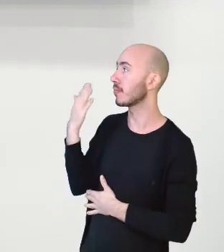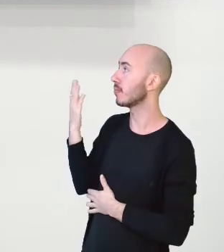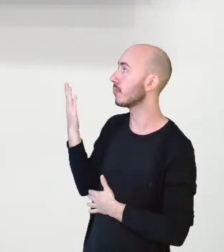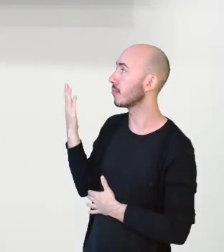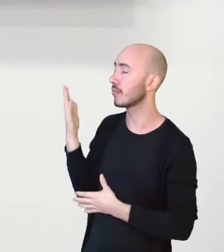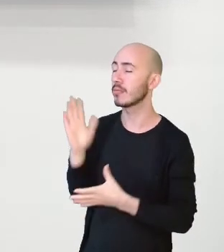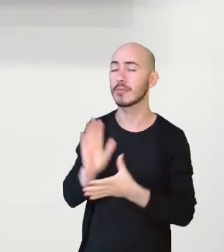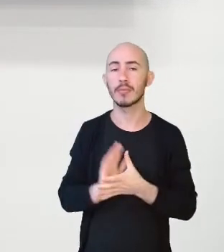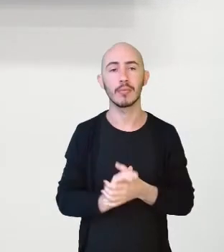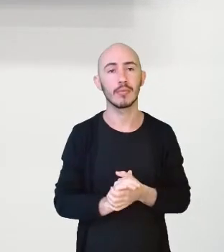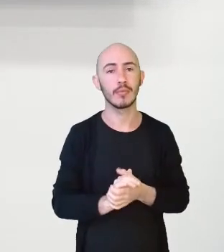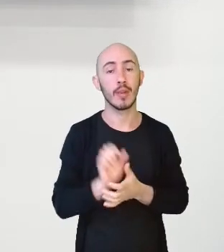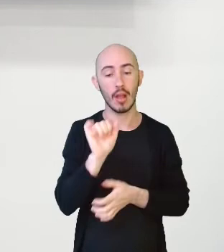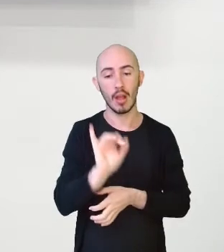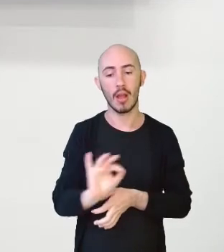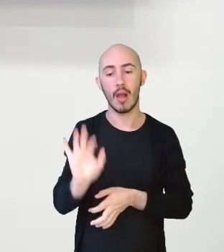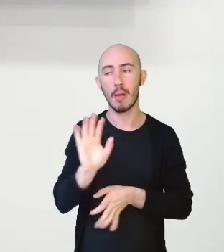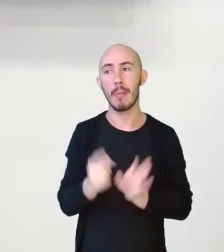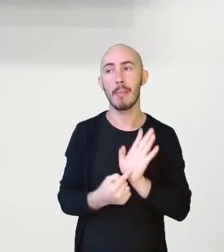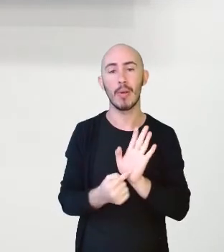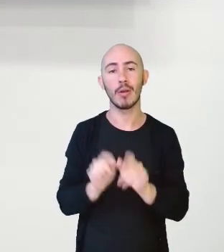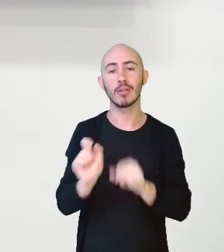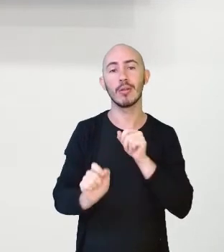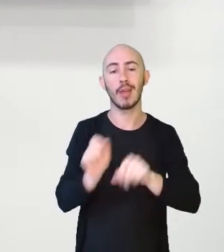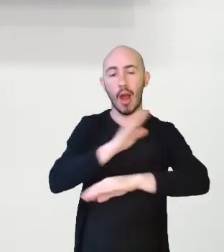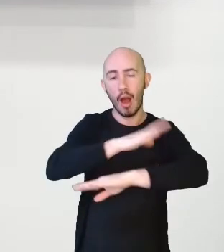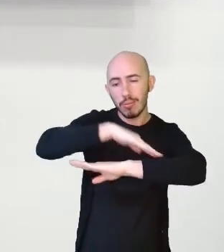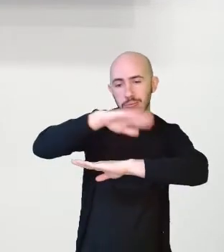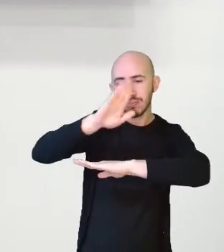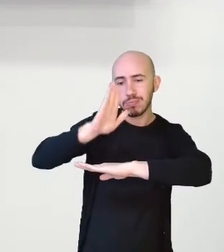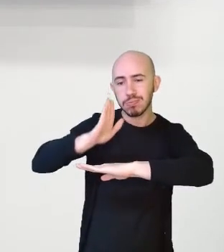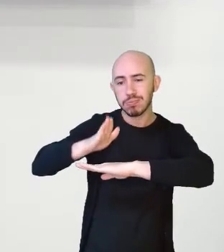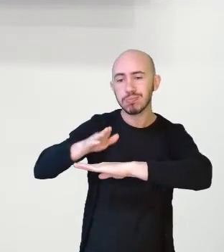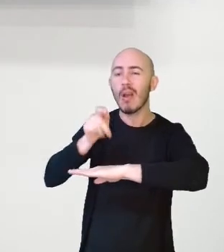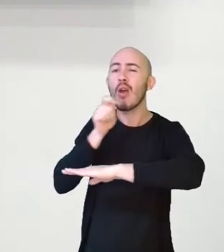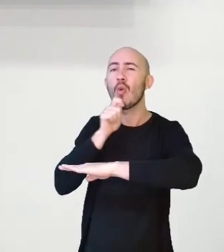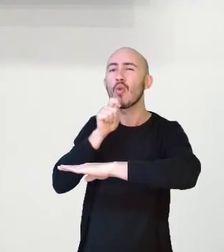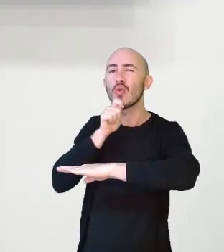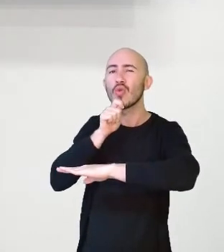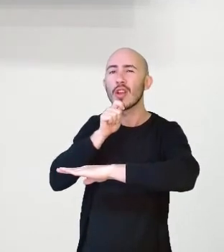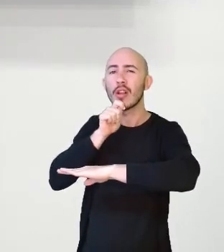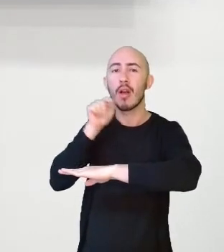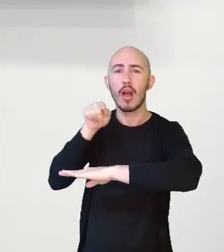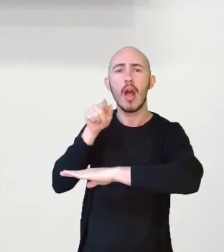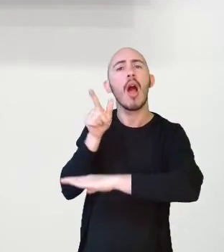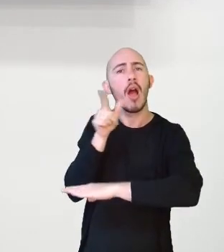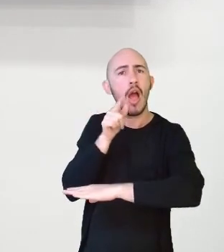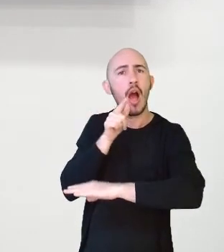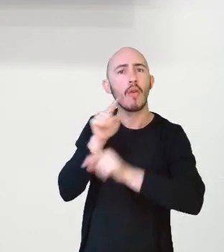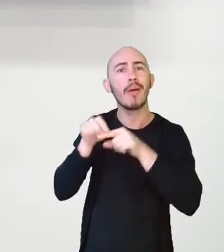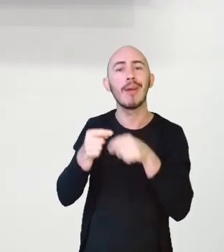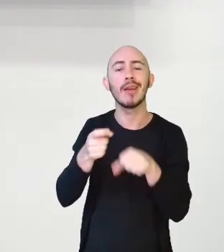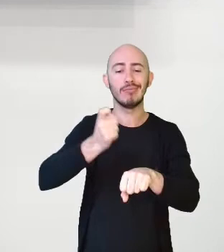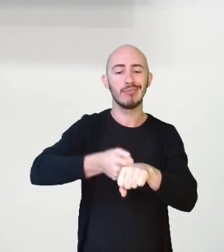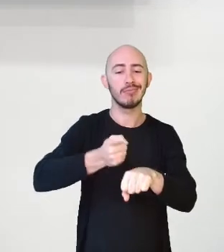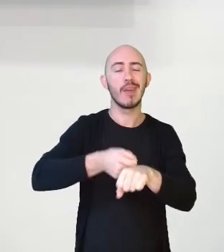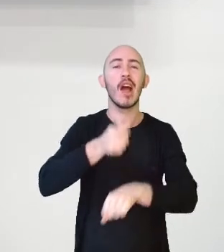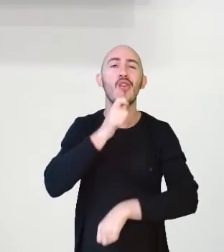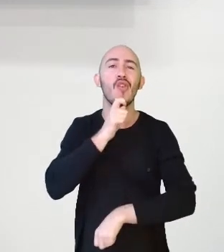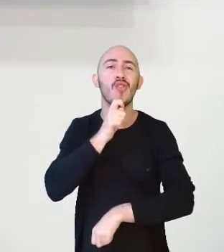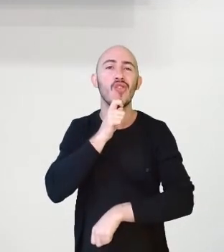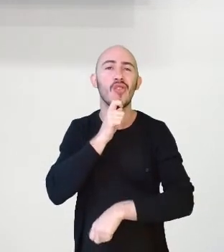você está vendo são as geleiras, é a água, só que em forma de